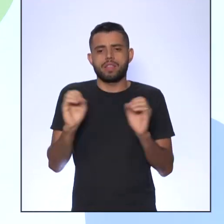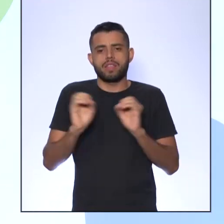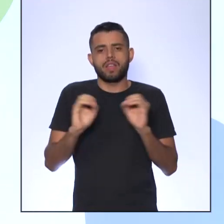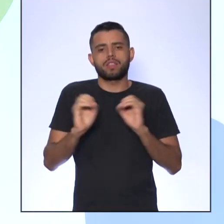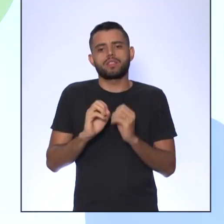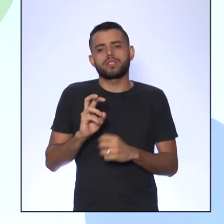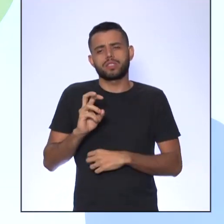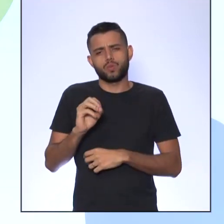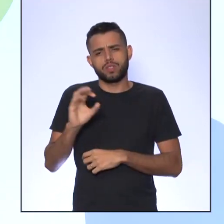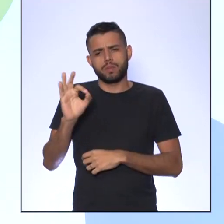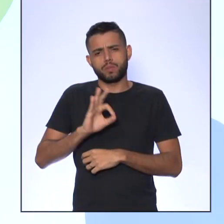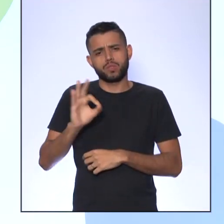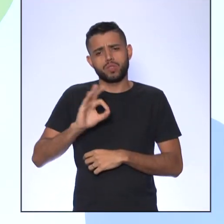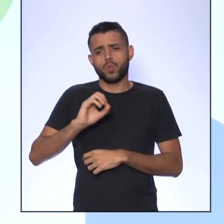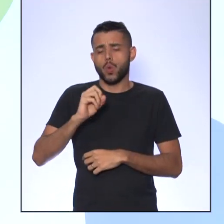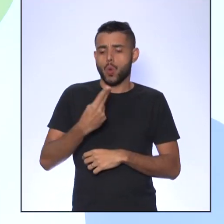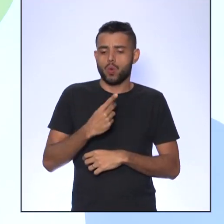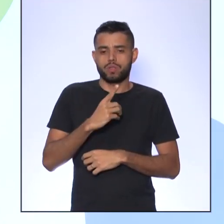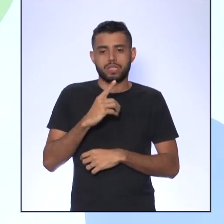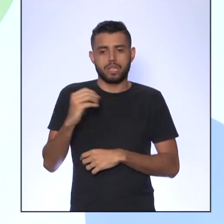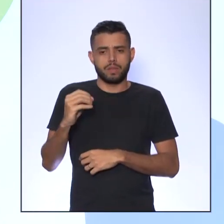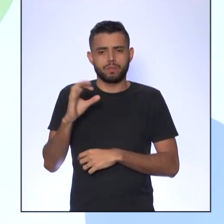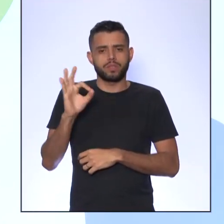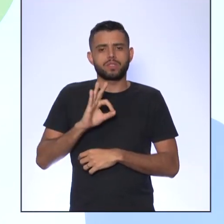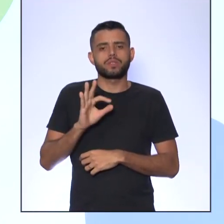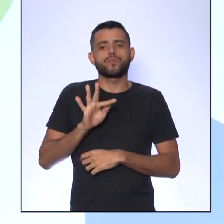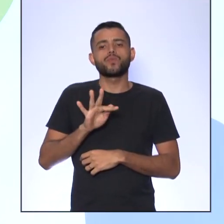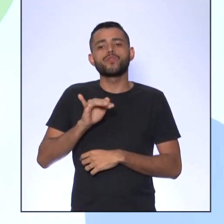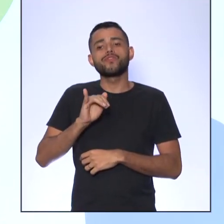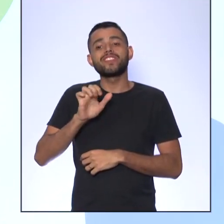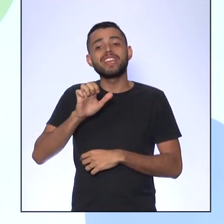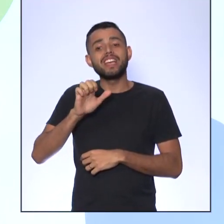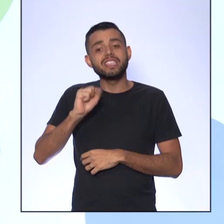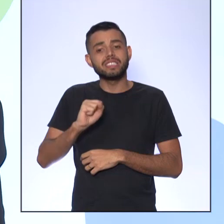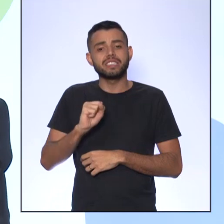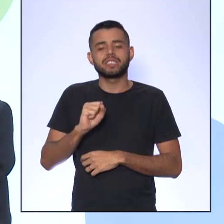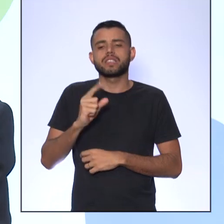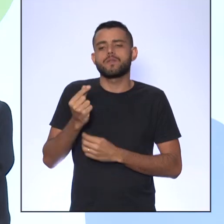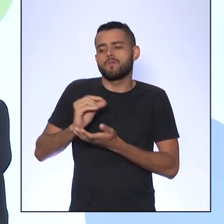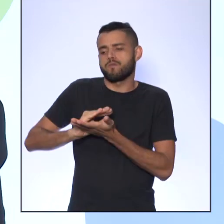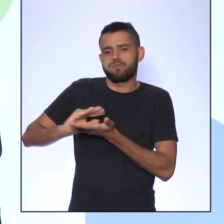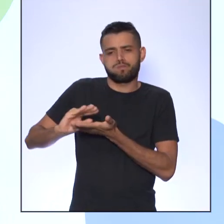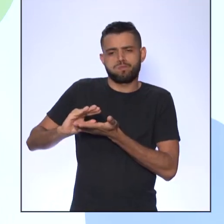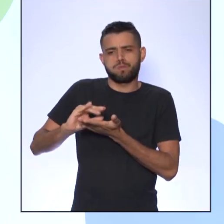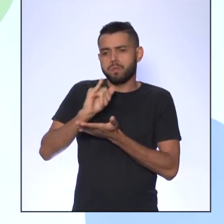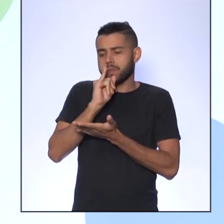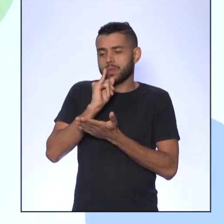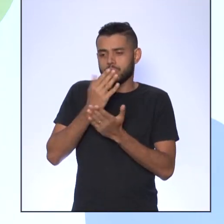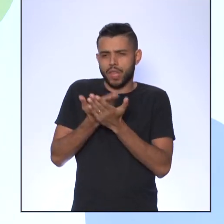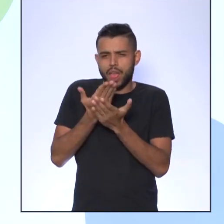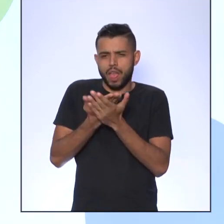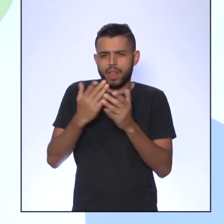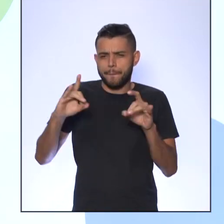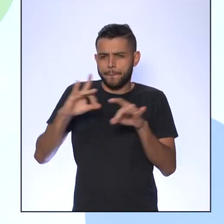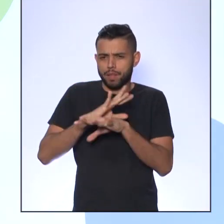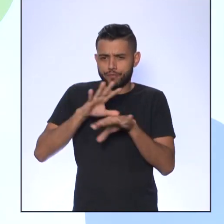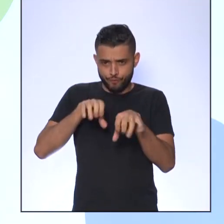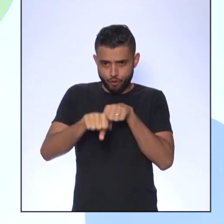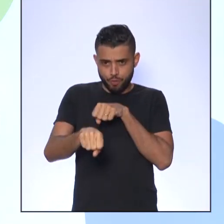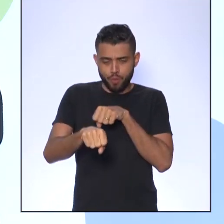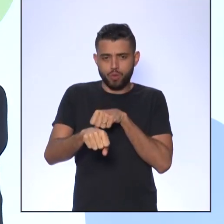50% ou até de 100%. Mas o FIES, ele é um financiamento. Quando você terminar de estudar, você